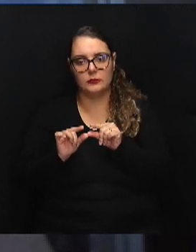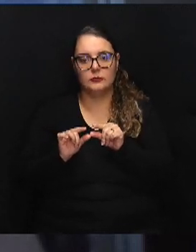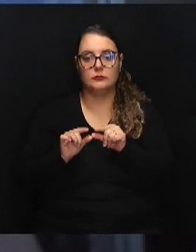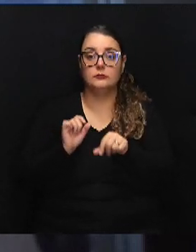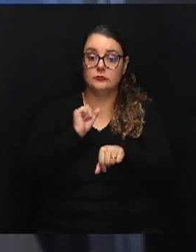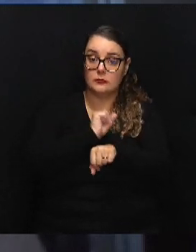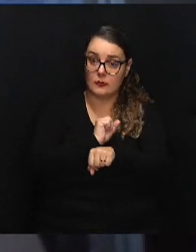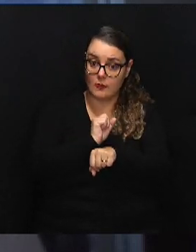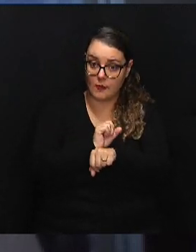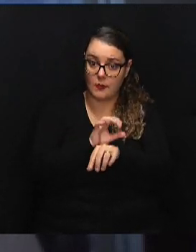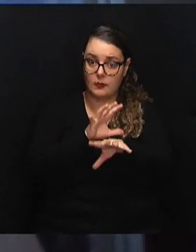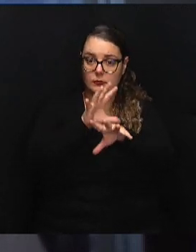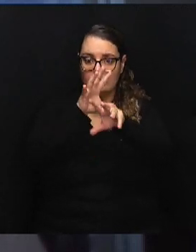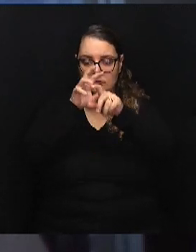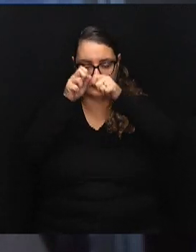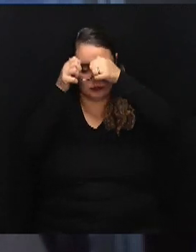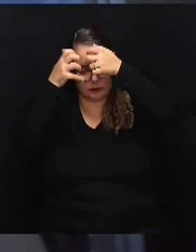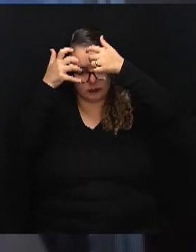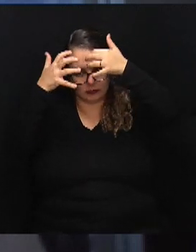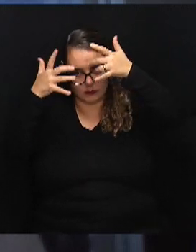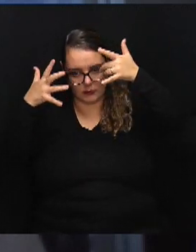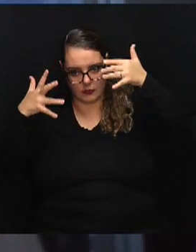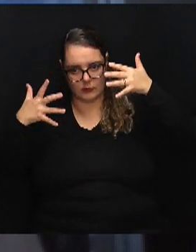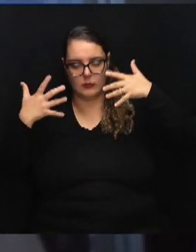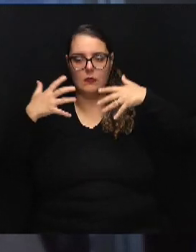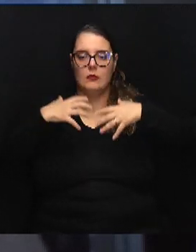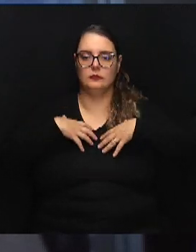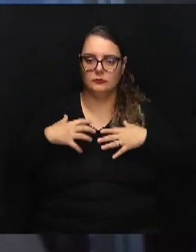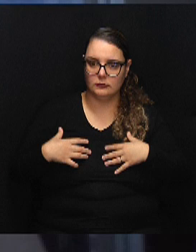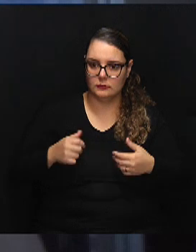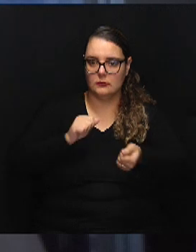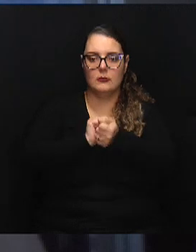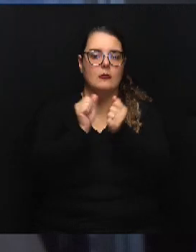espera reabsorver, né? O organismo